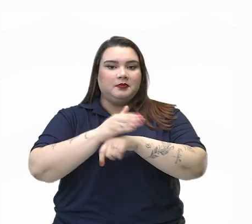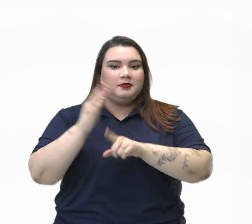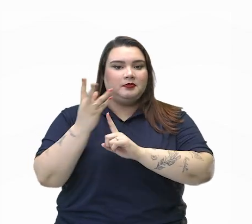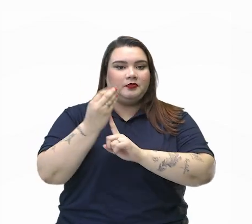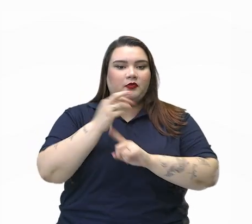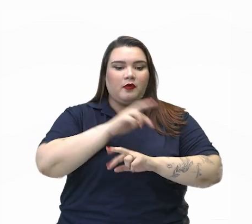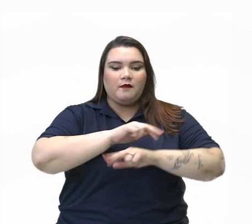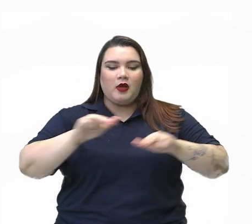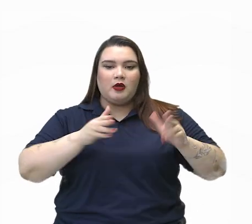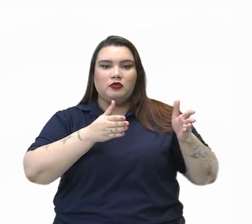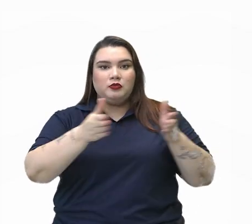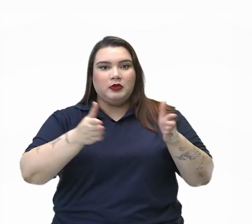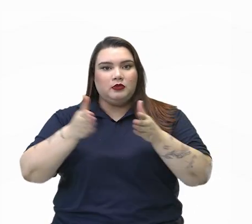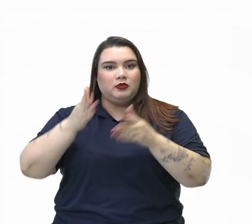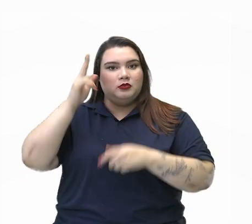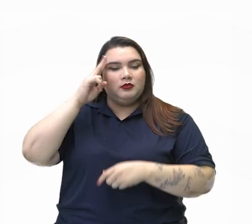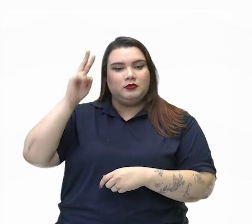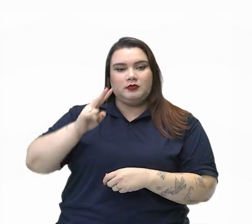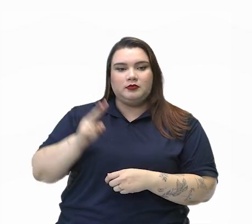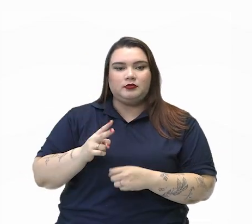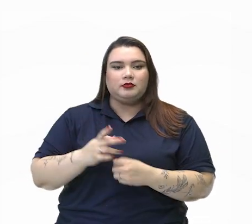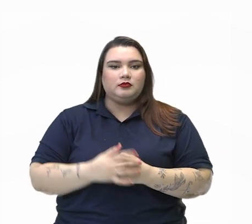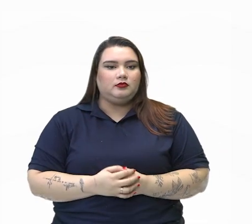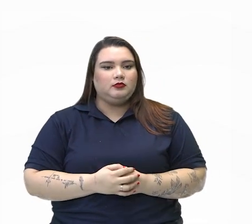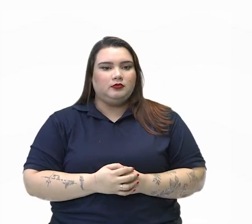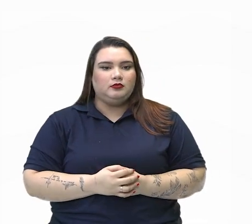em diferentes momentos históricos.